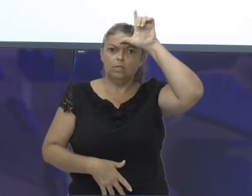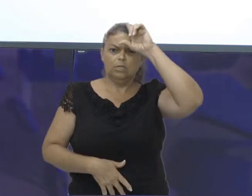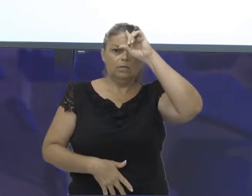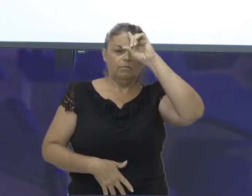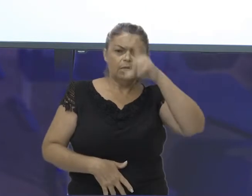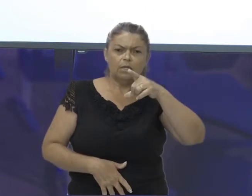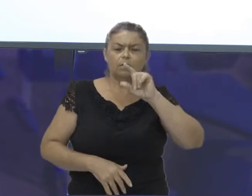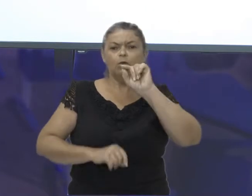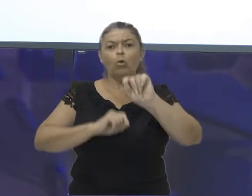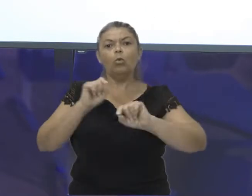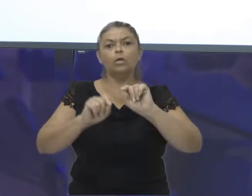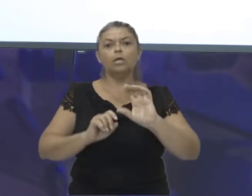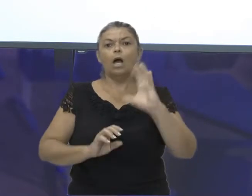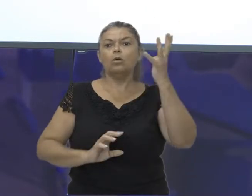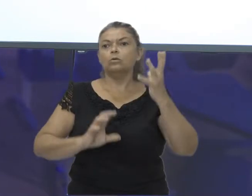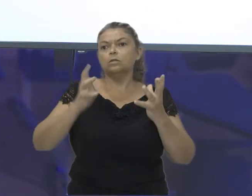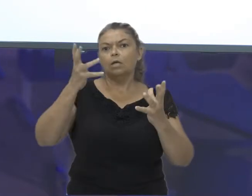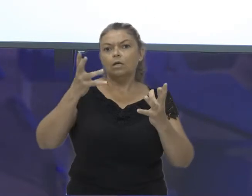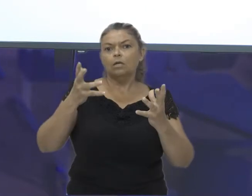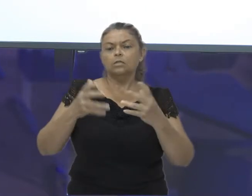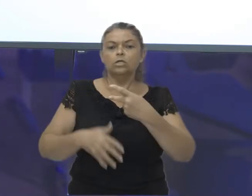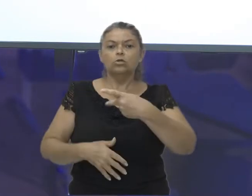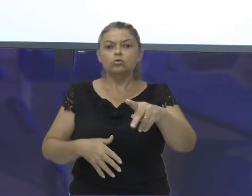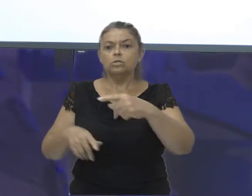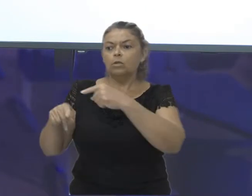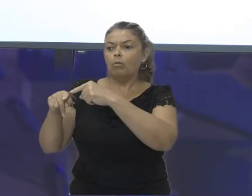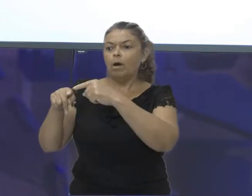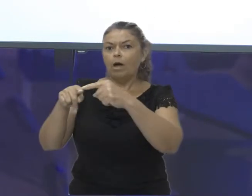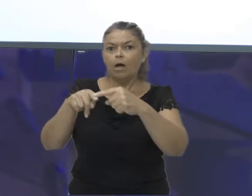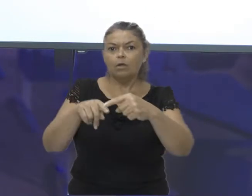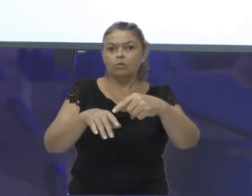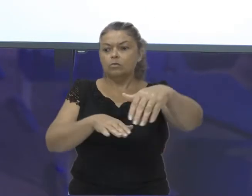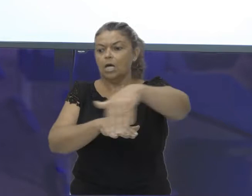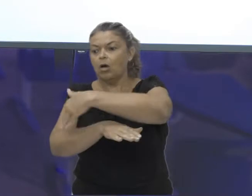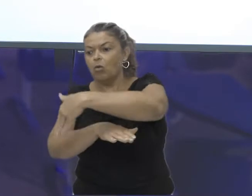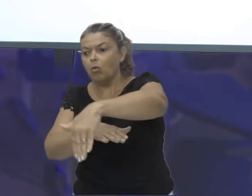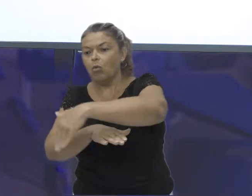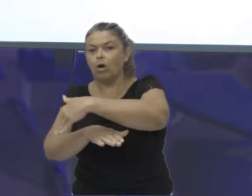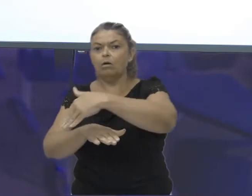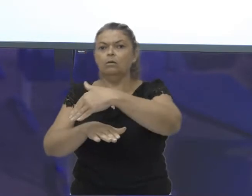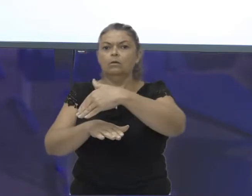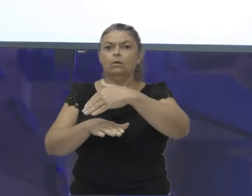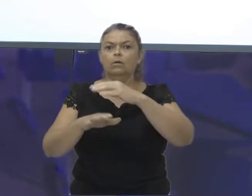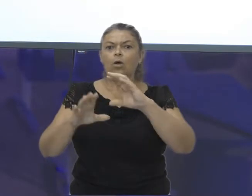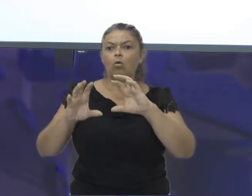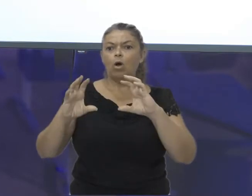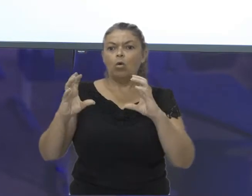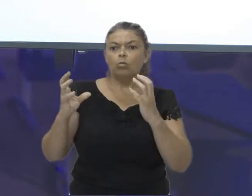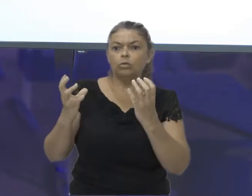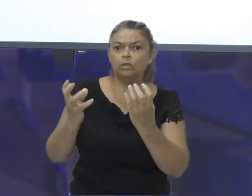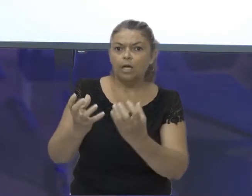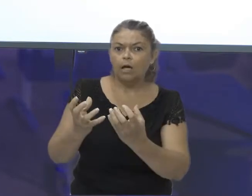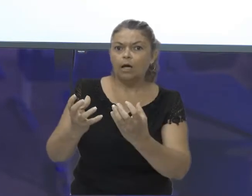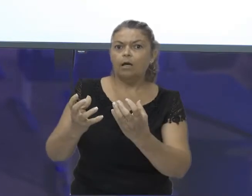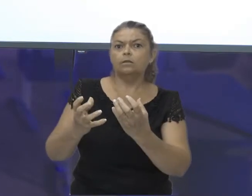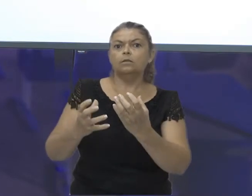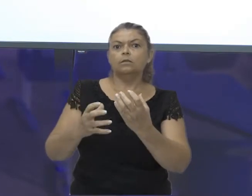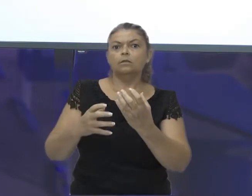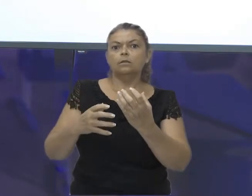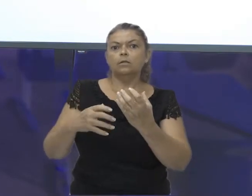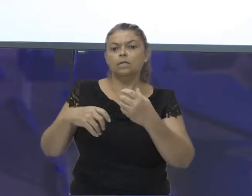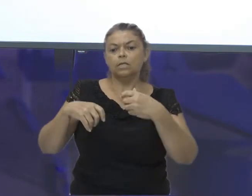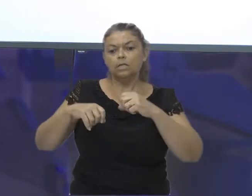seu bairro para que vocês possam se organizar e tentar entrar em acordos para que